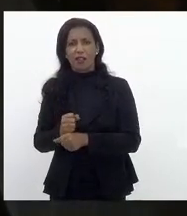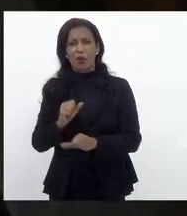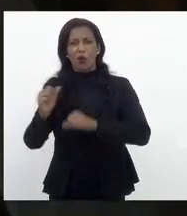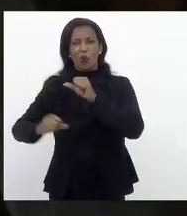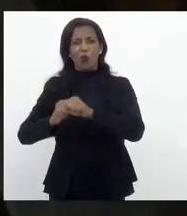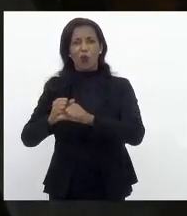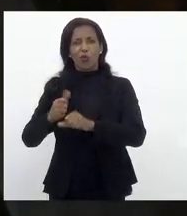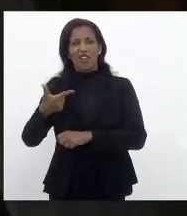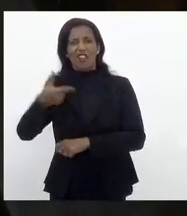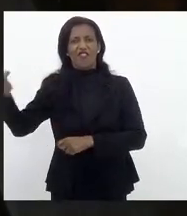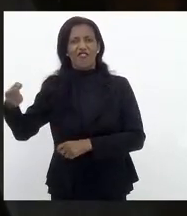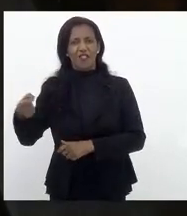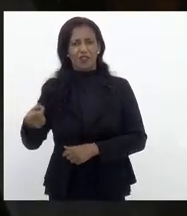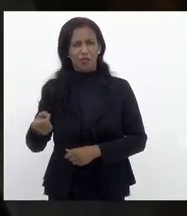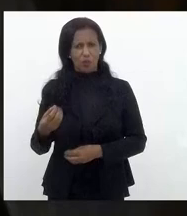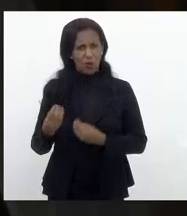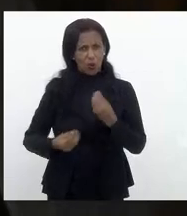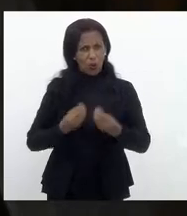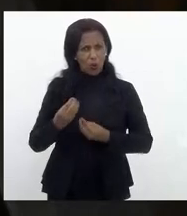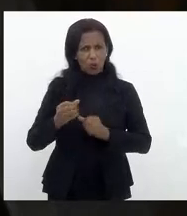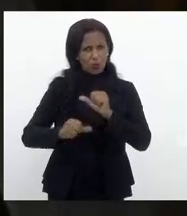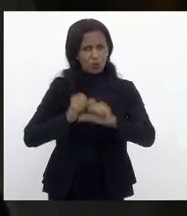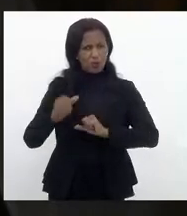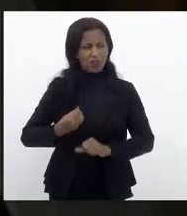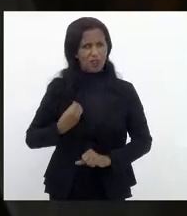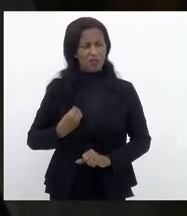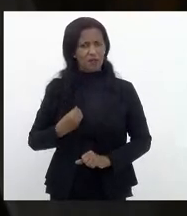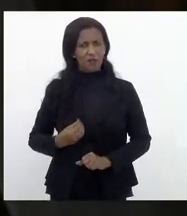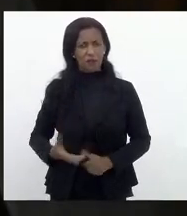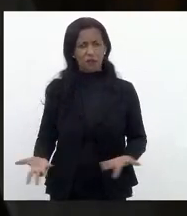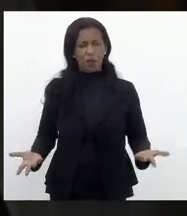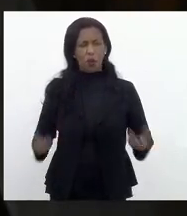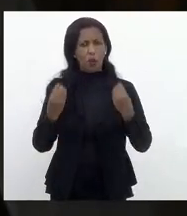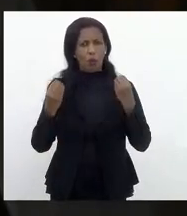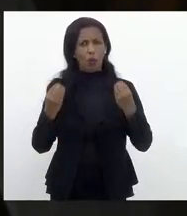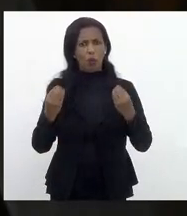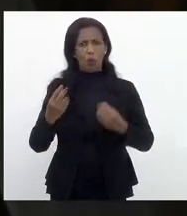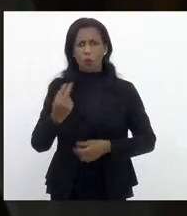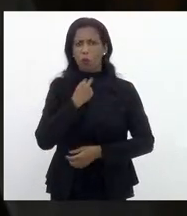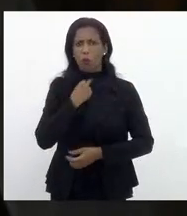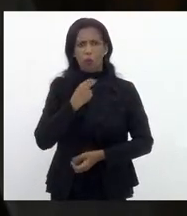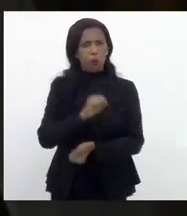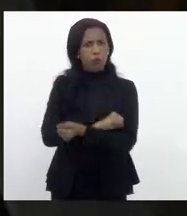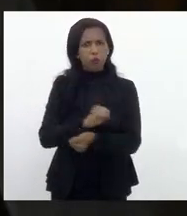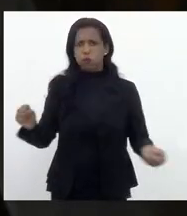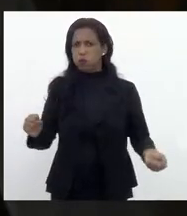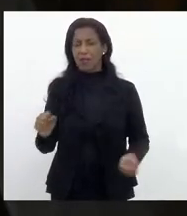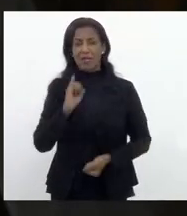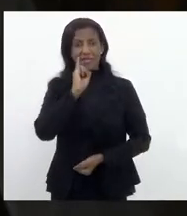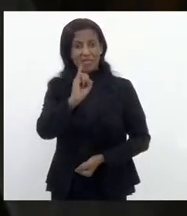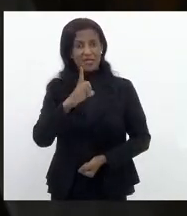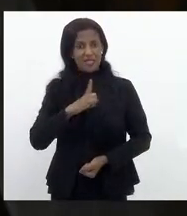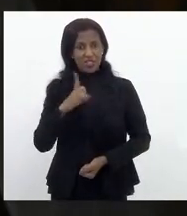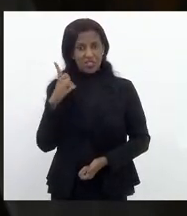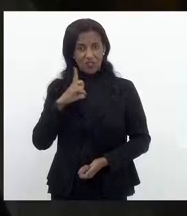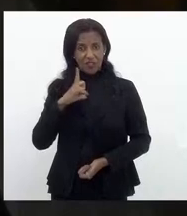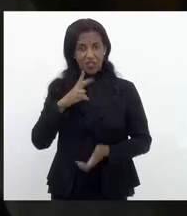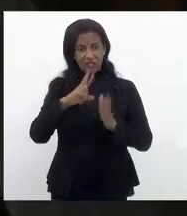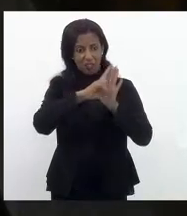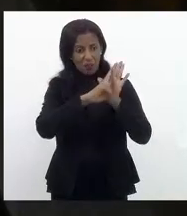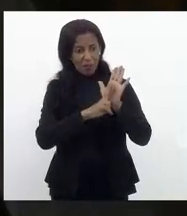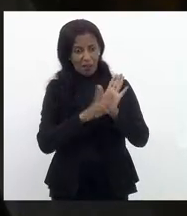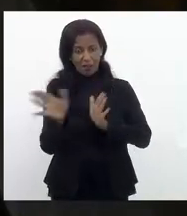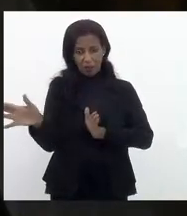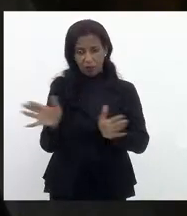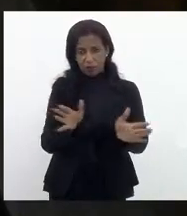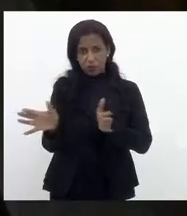isso não mudará sua vida de ninguém Isto é um absurdo se tiver que tem uma regra